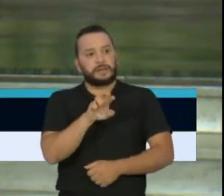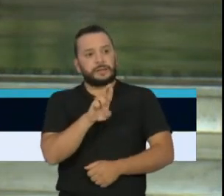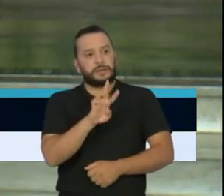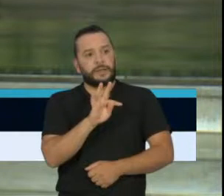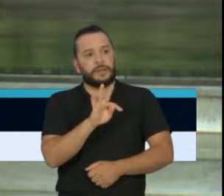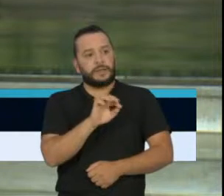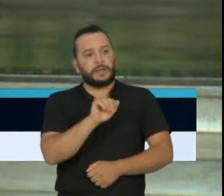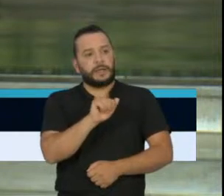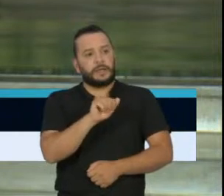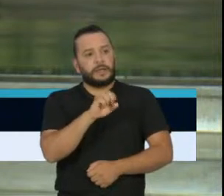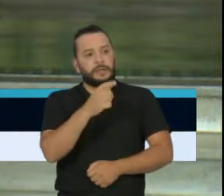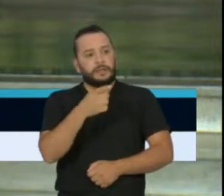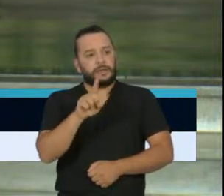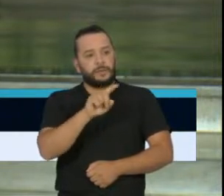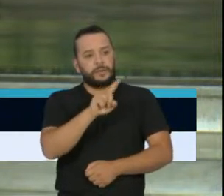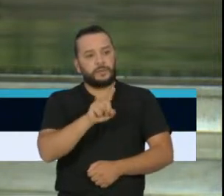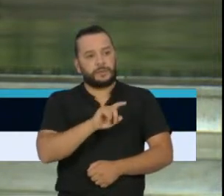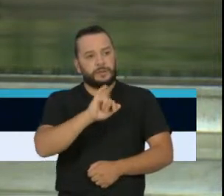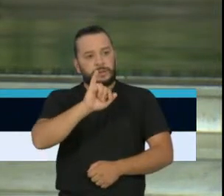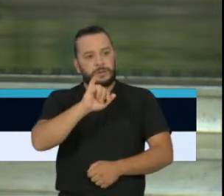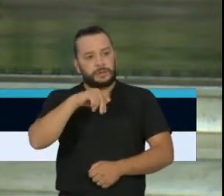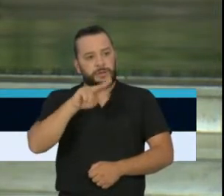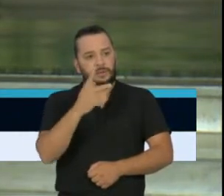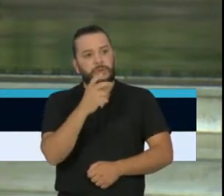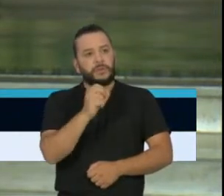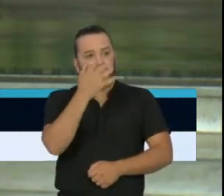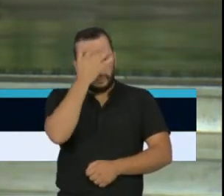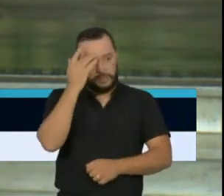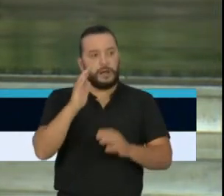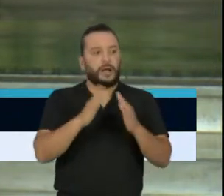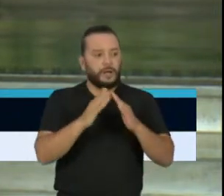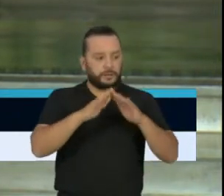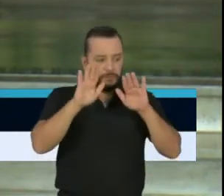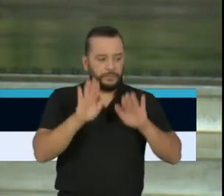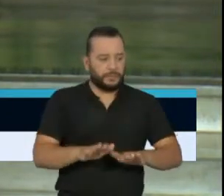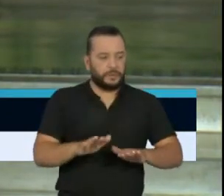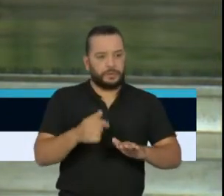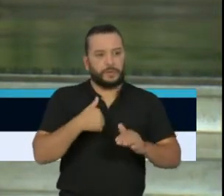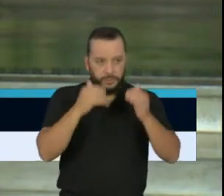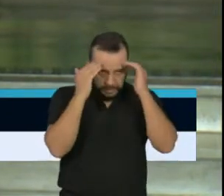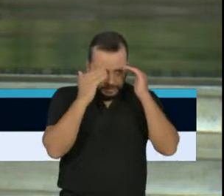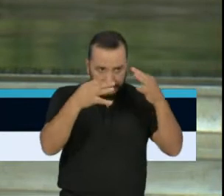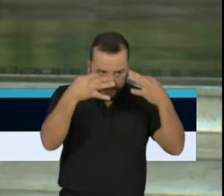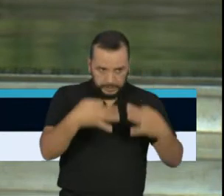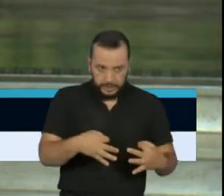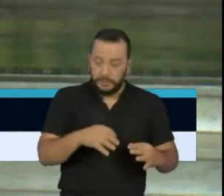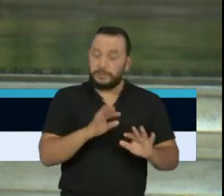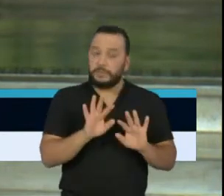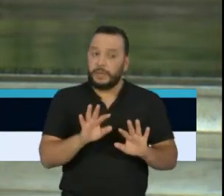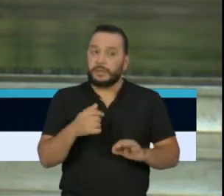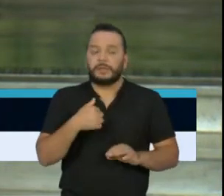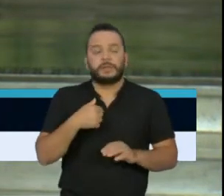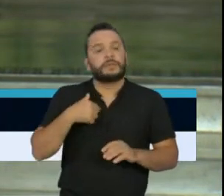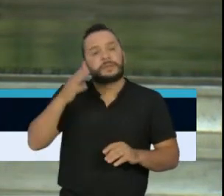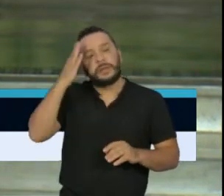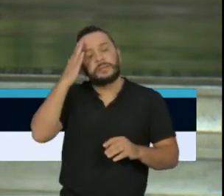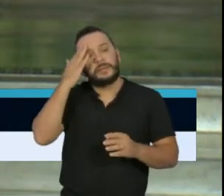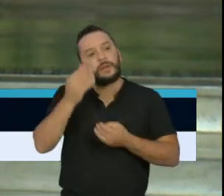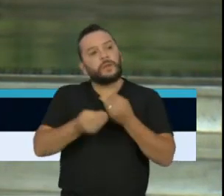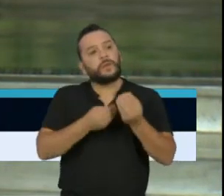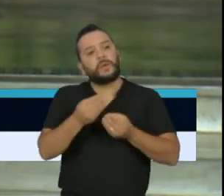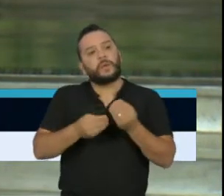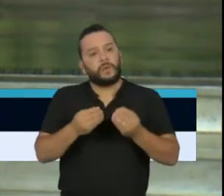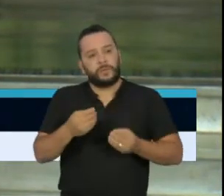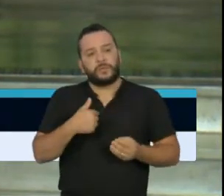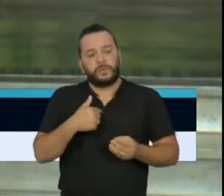aí como bom exemplo, que está cumprindo o isolamento. E eu queria saber como que o governo vai fiscalizar